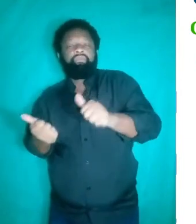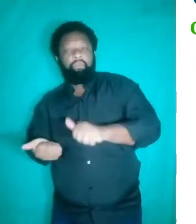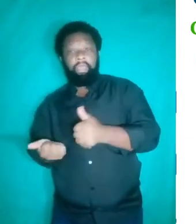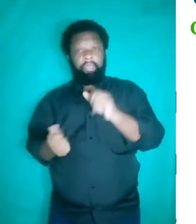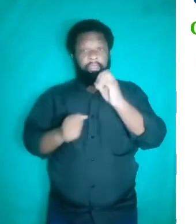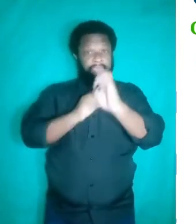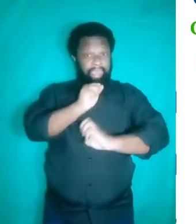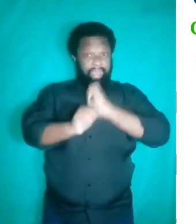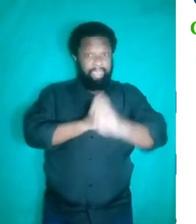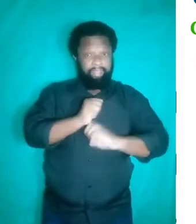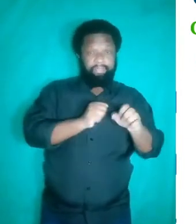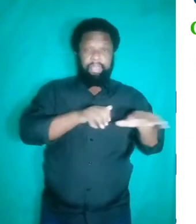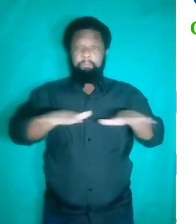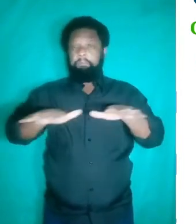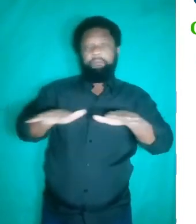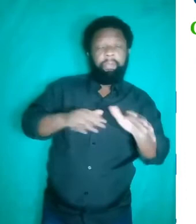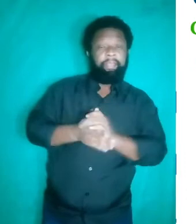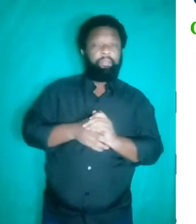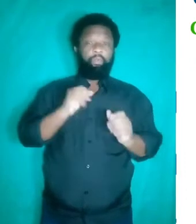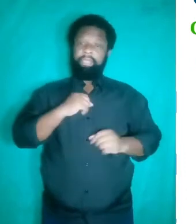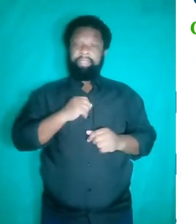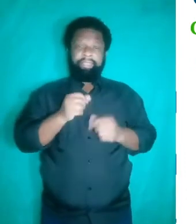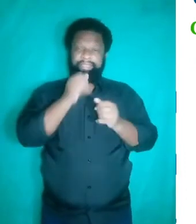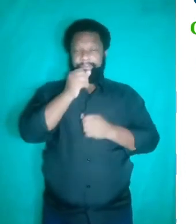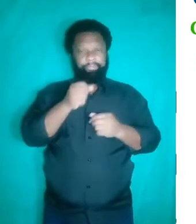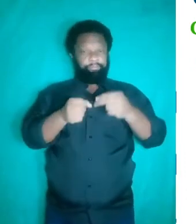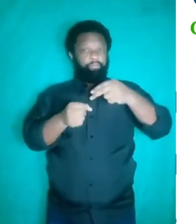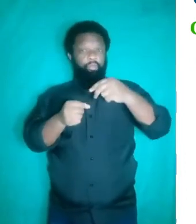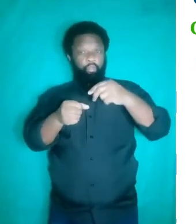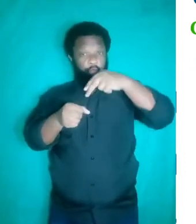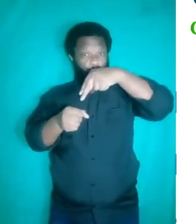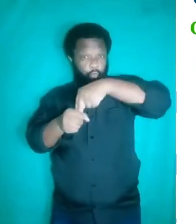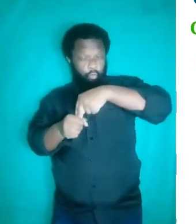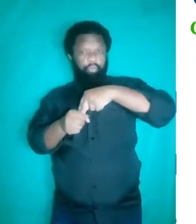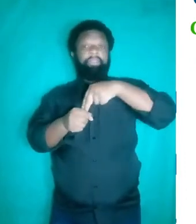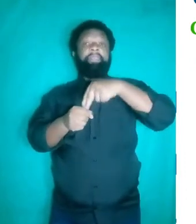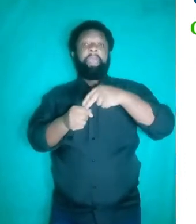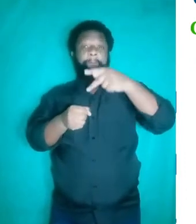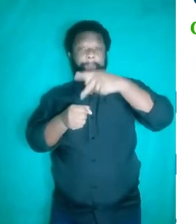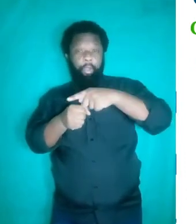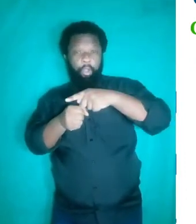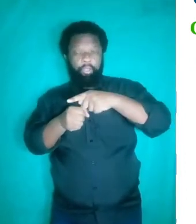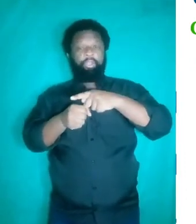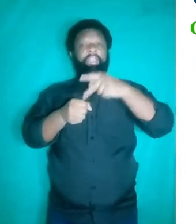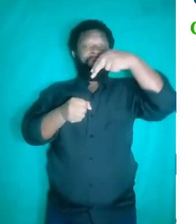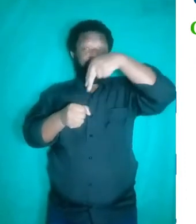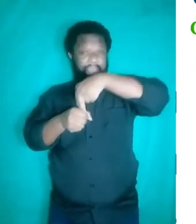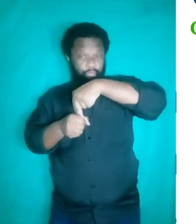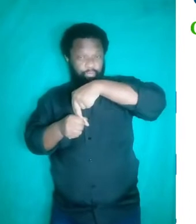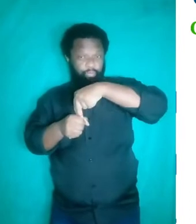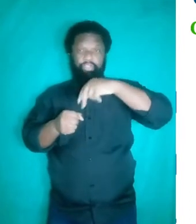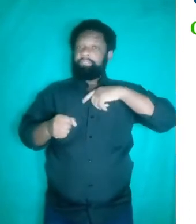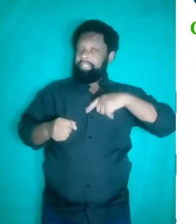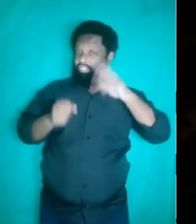a movimentação, quer dizer, de elétrons. A gente sabe que temos o núcleo com prótons e nêutrons e temos a